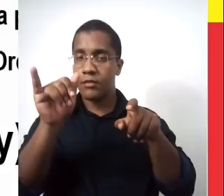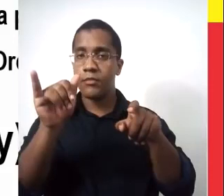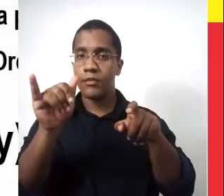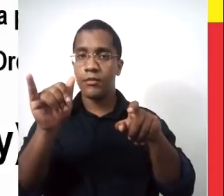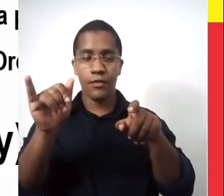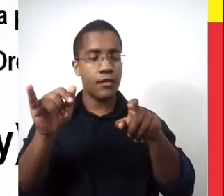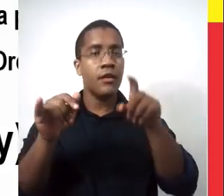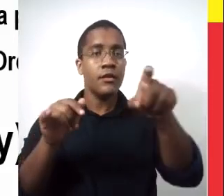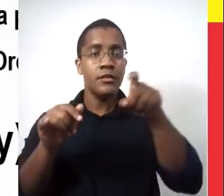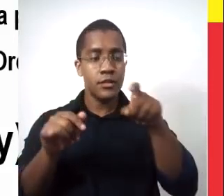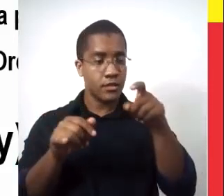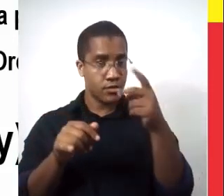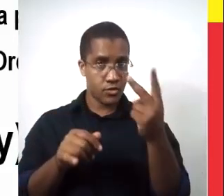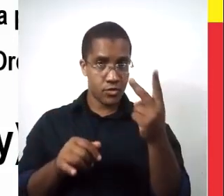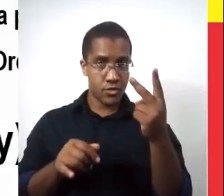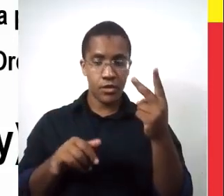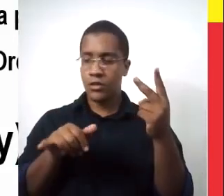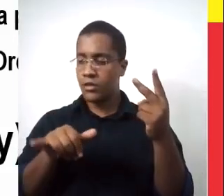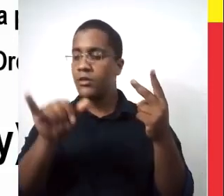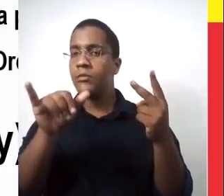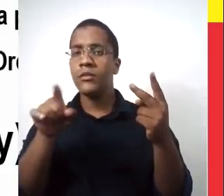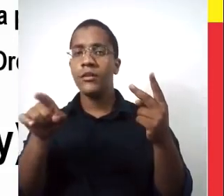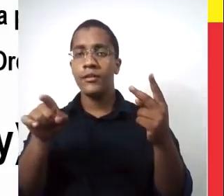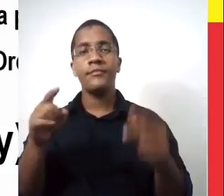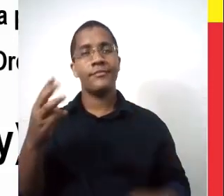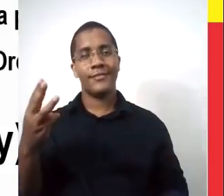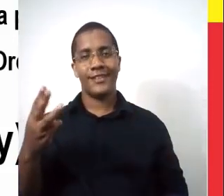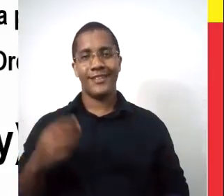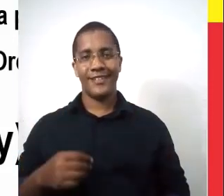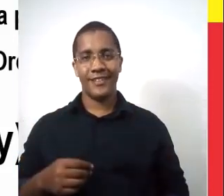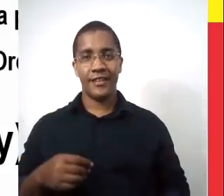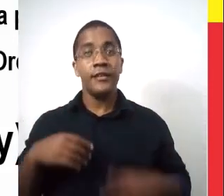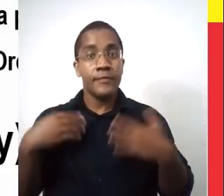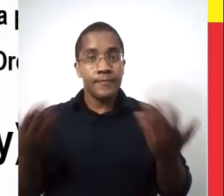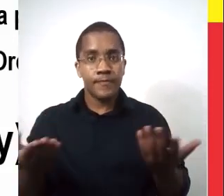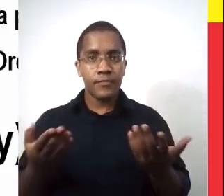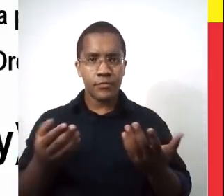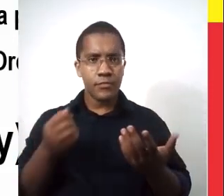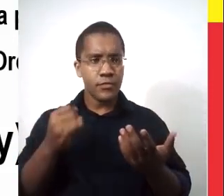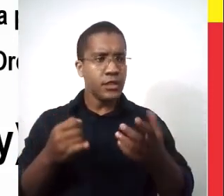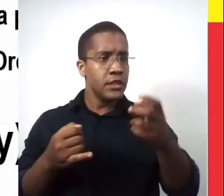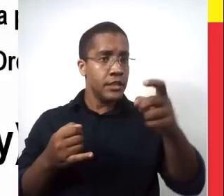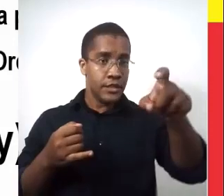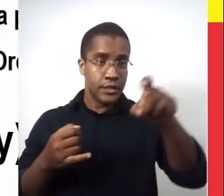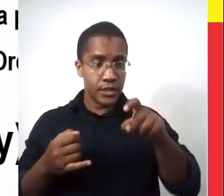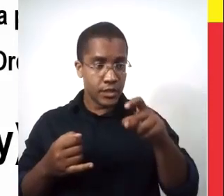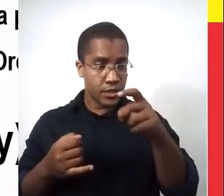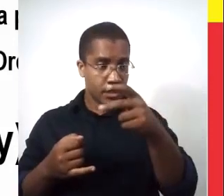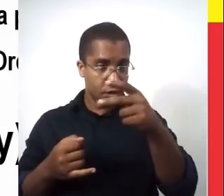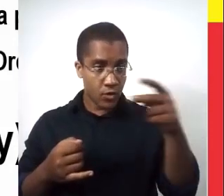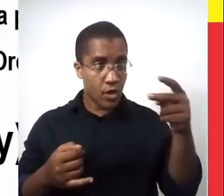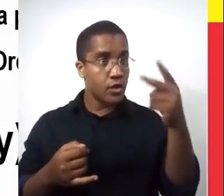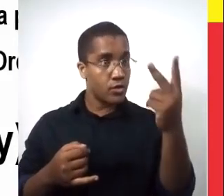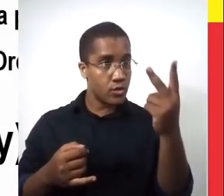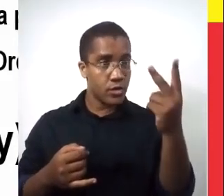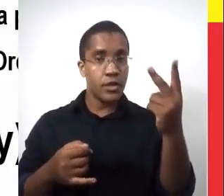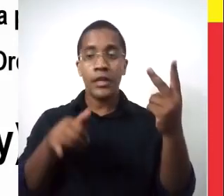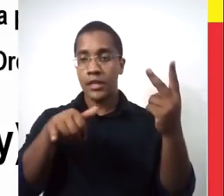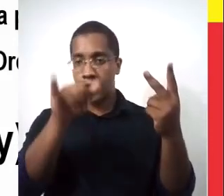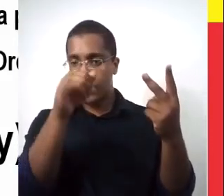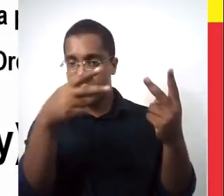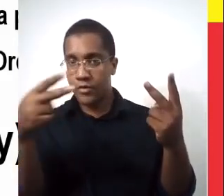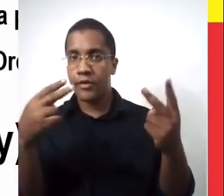de y. O valor de x é 2 e o valor de y é 3. Então, ó, quando x for igual a 2, y é igual a